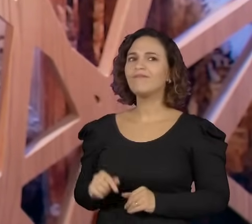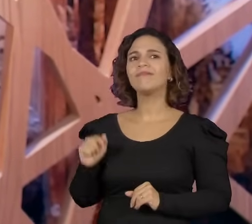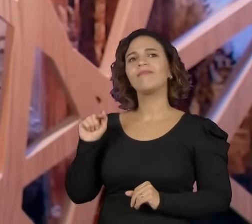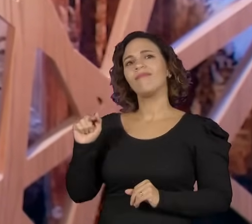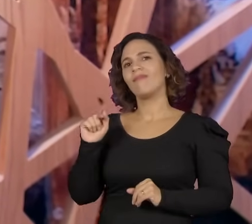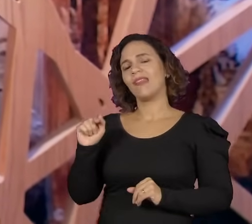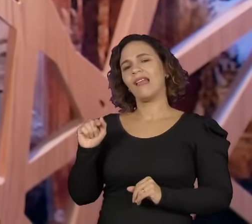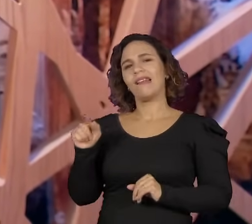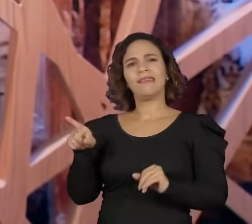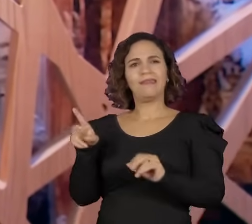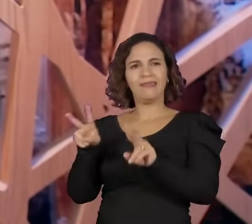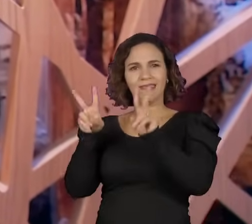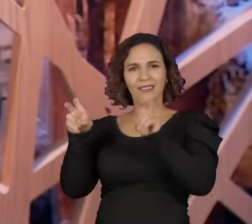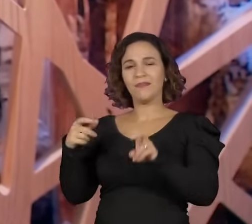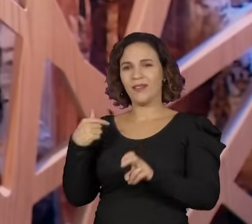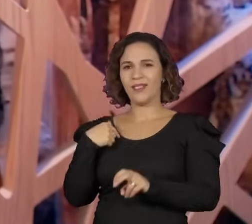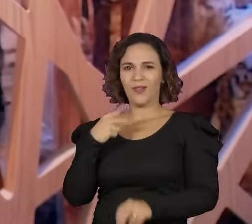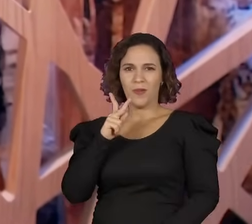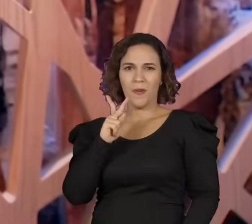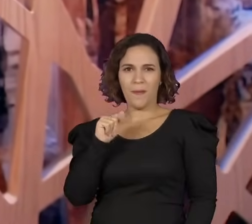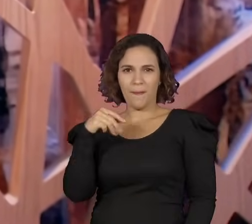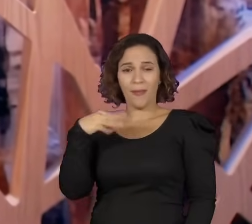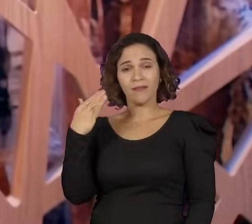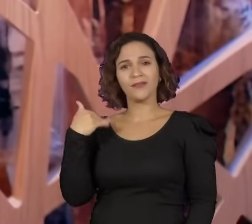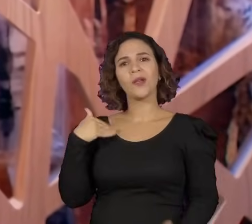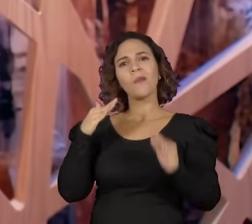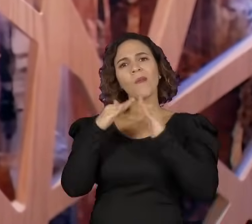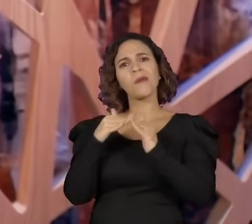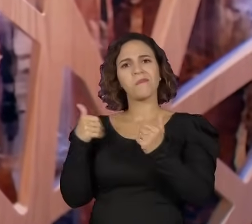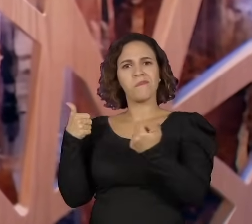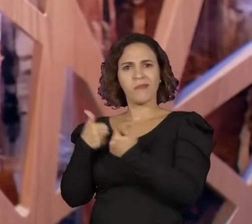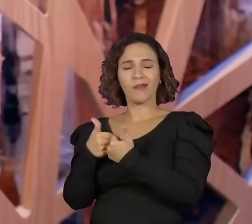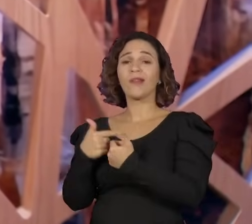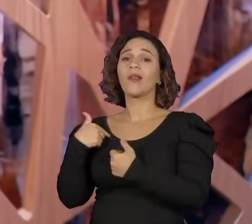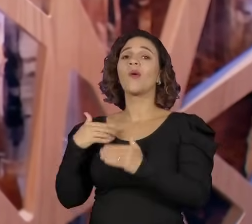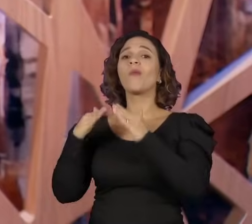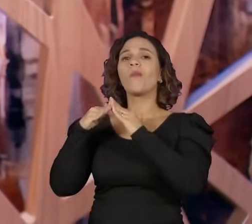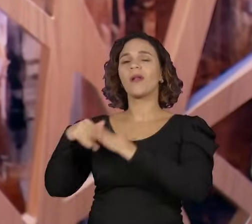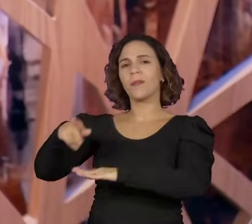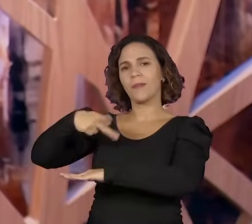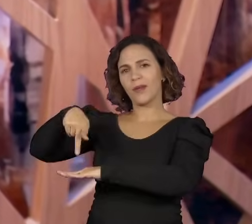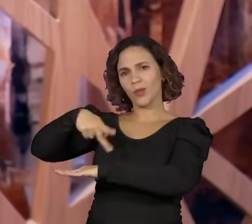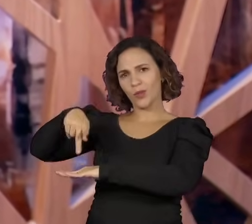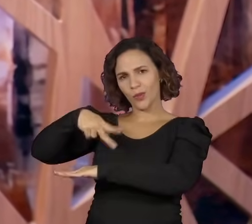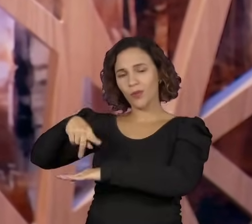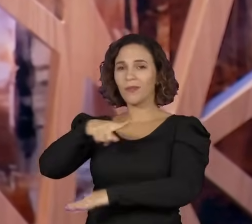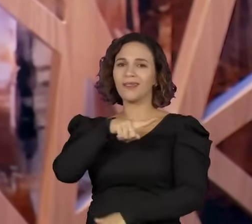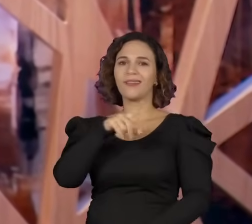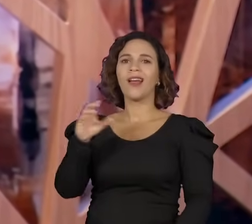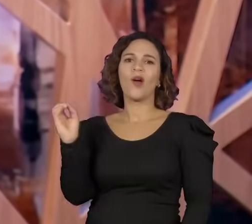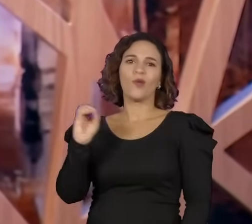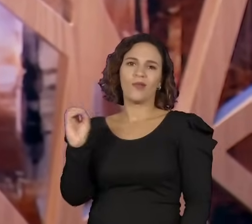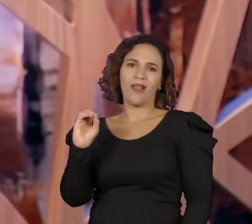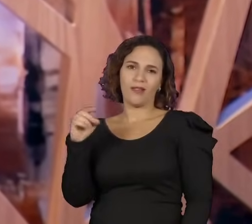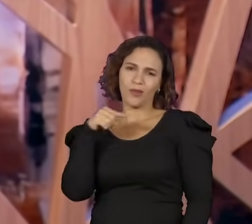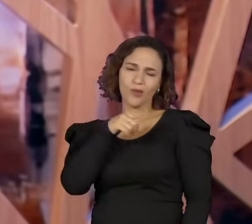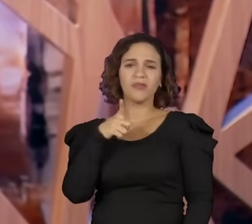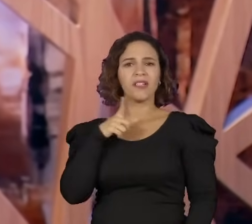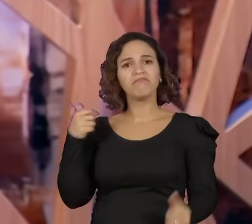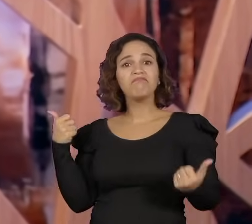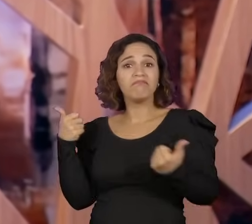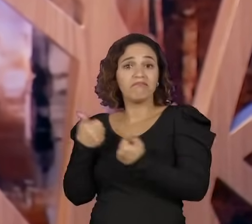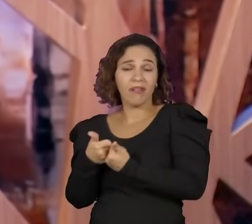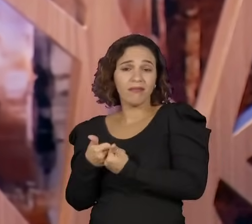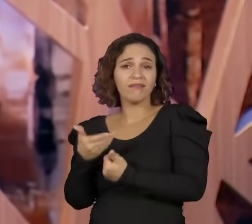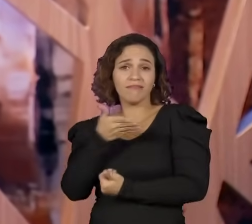onde... inclusive, eu e a Pan, a gente morava muito perto. Eu sou de Pirituba, ela é de Osasco. A gente, periferia de São Paulo, Osasco